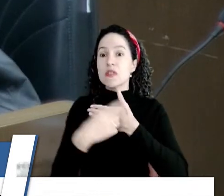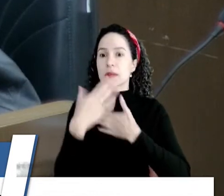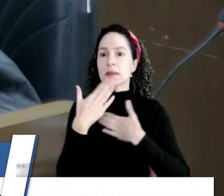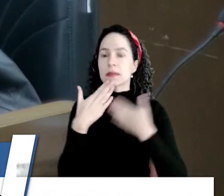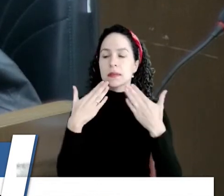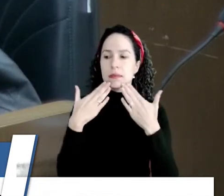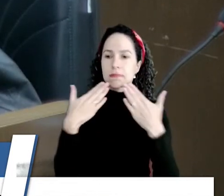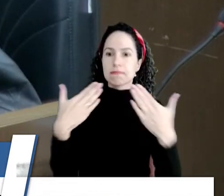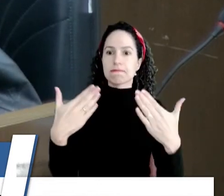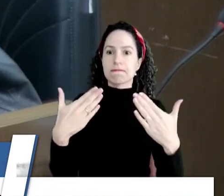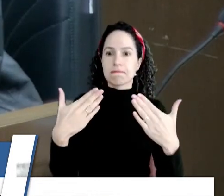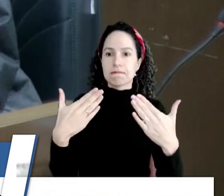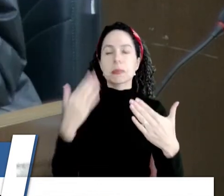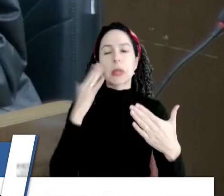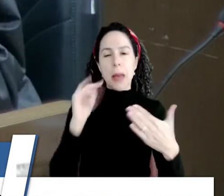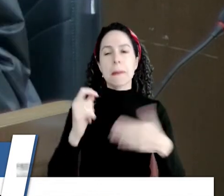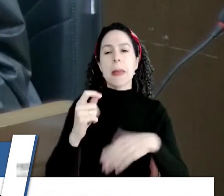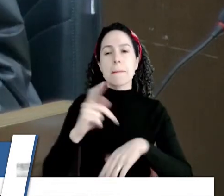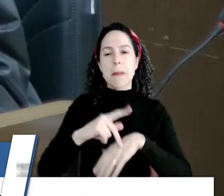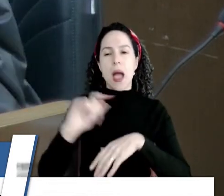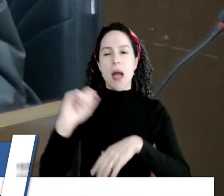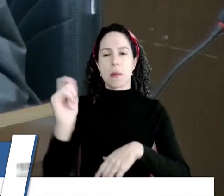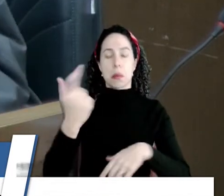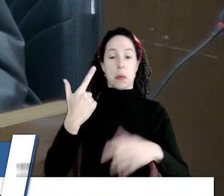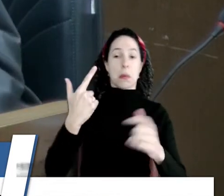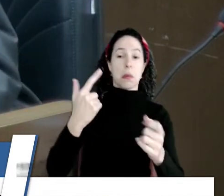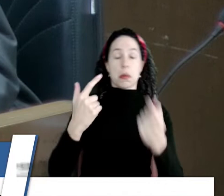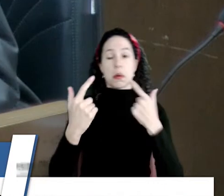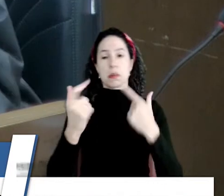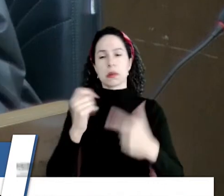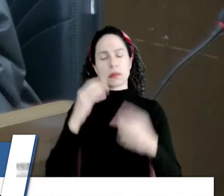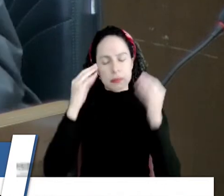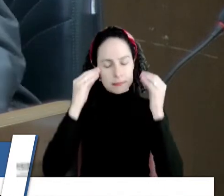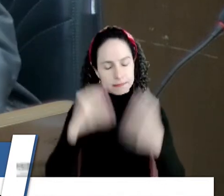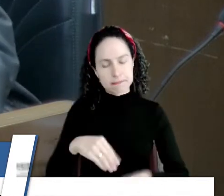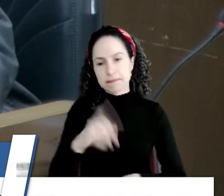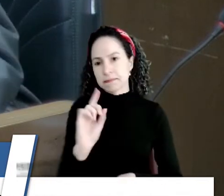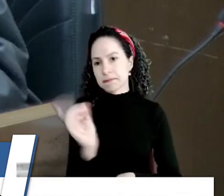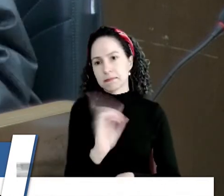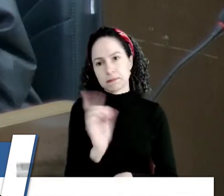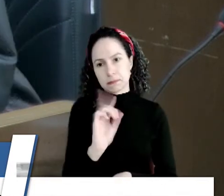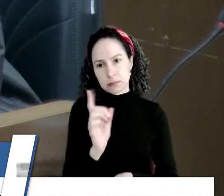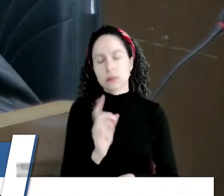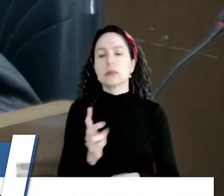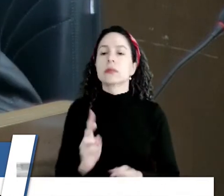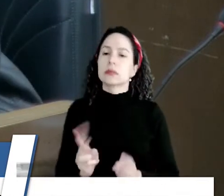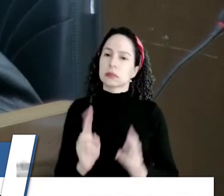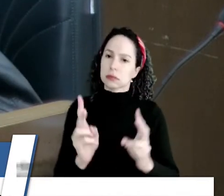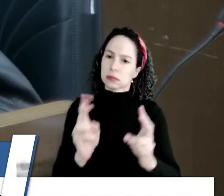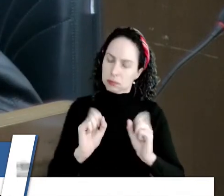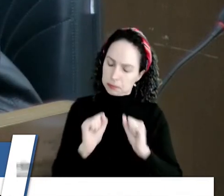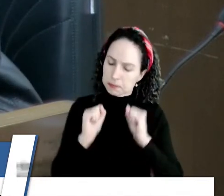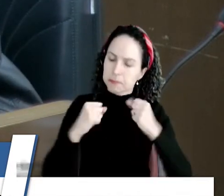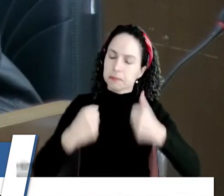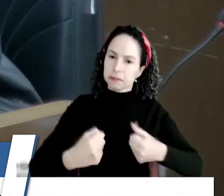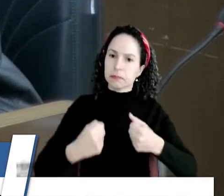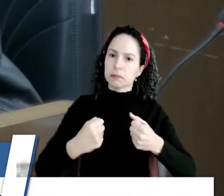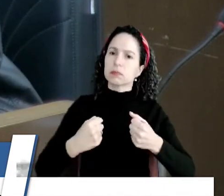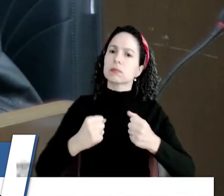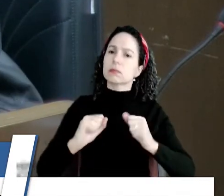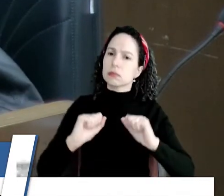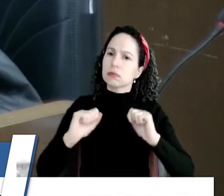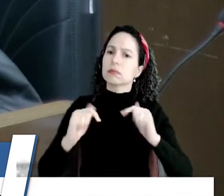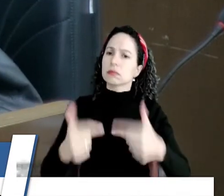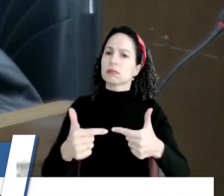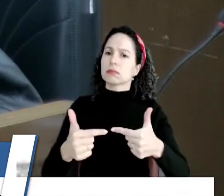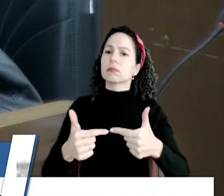vir. Mas não desanimar, como você faz. Continue sempre com essa garra, com essa vontade, que com certeza, né, ao